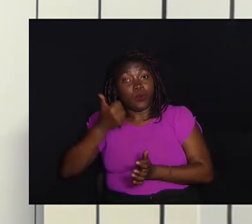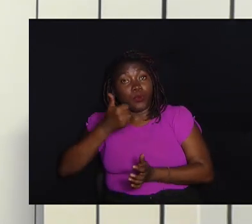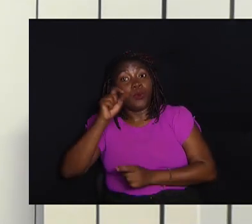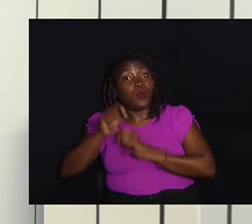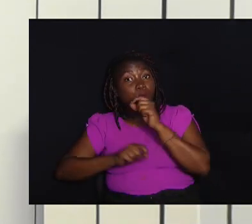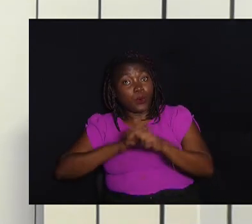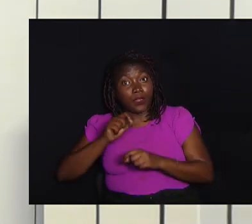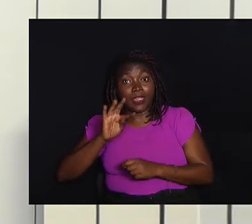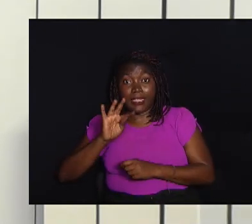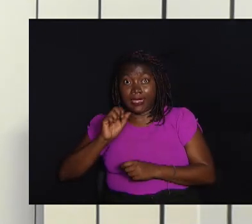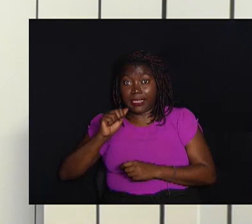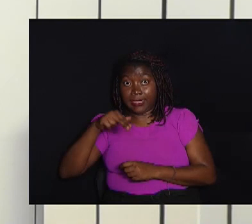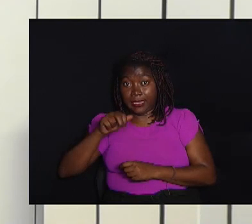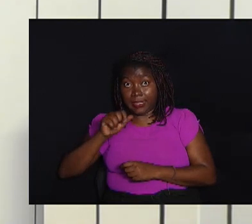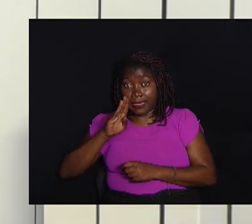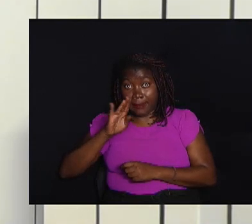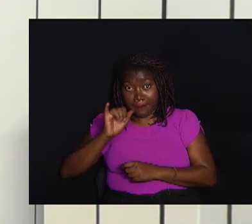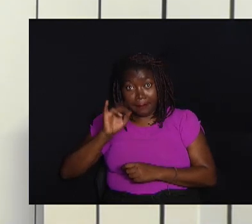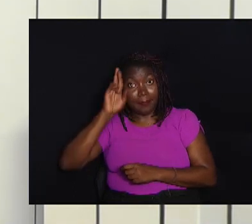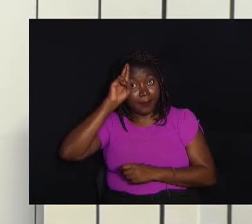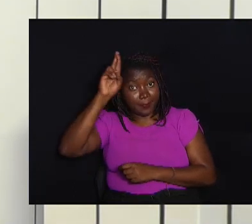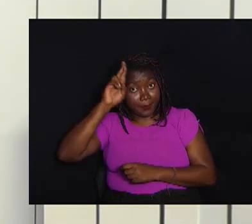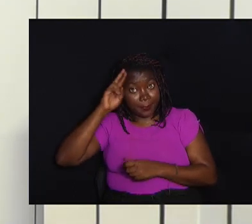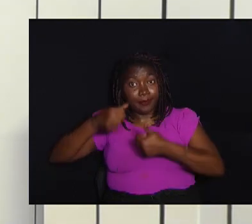Tanabi, que é o dono da casa, está na liderança,